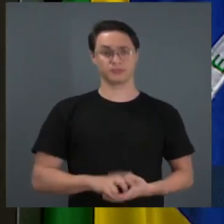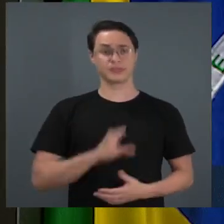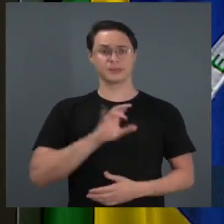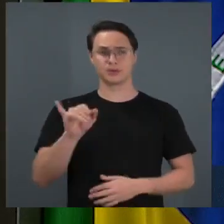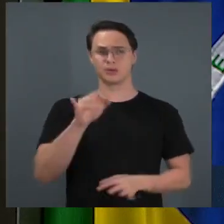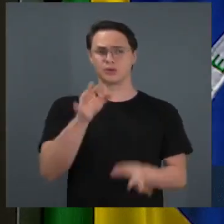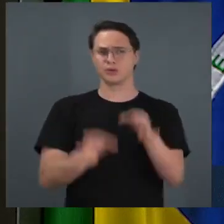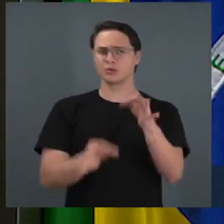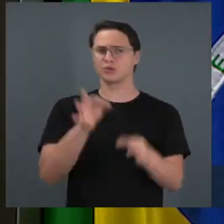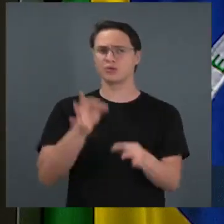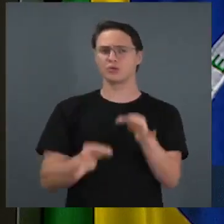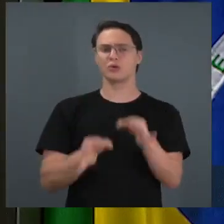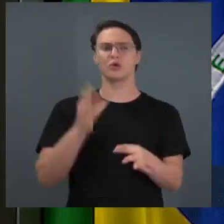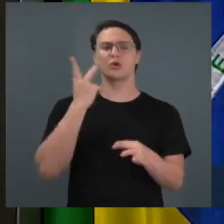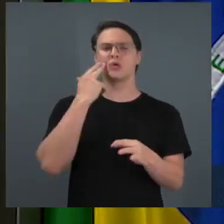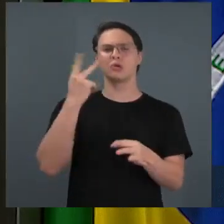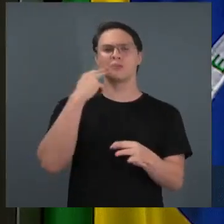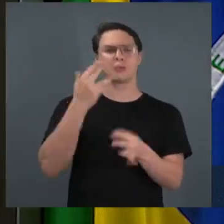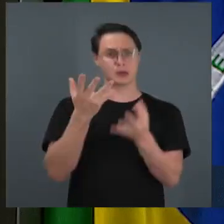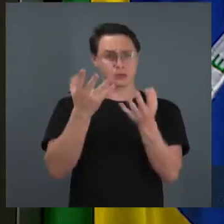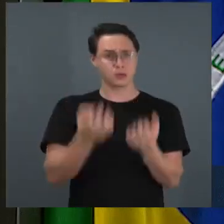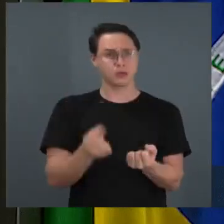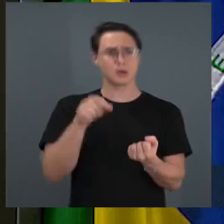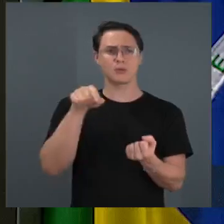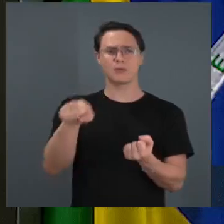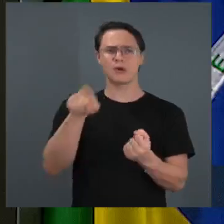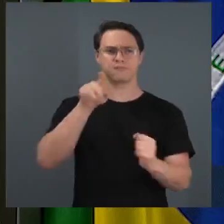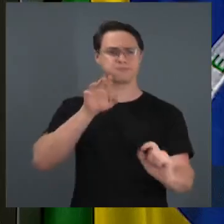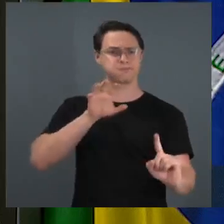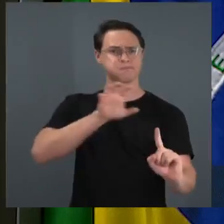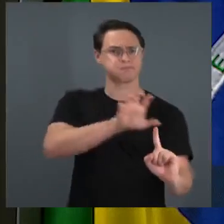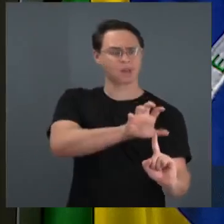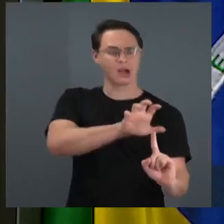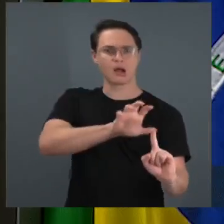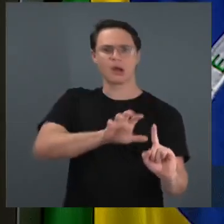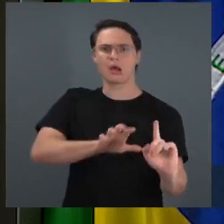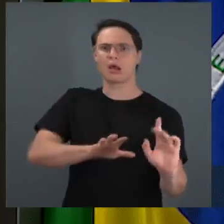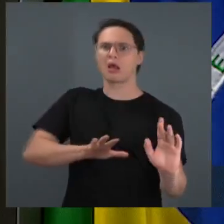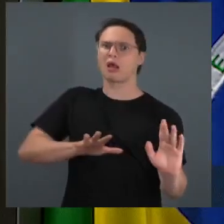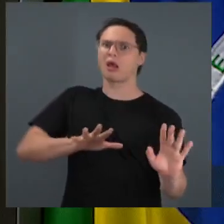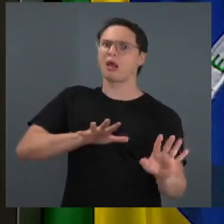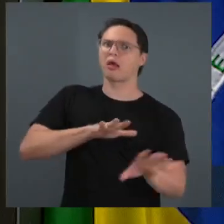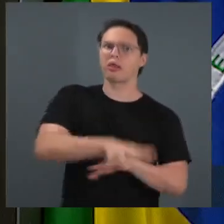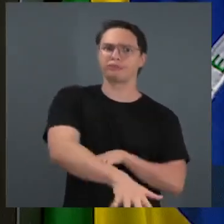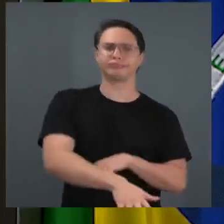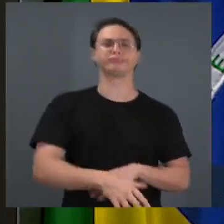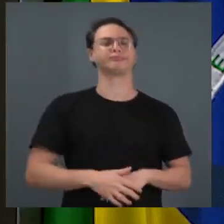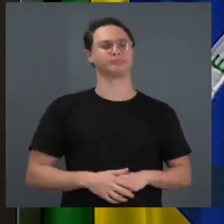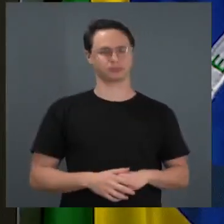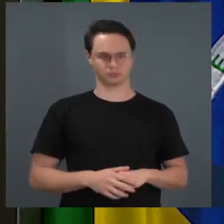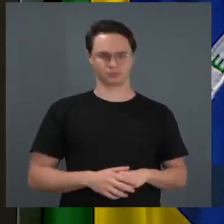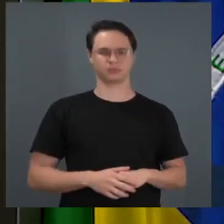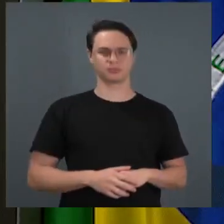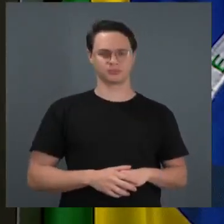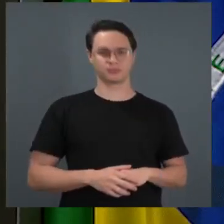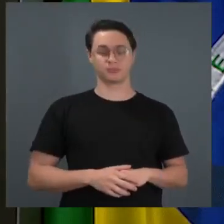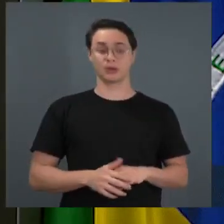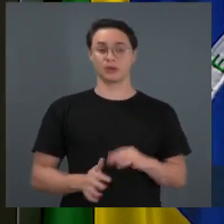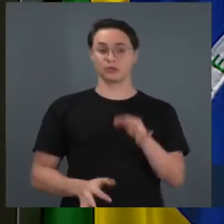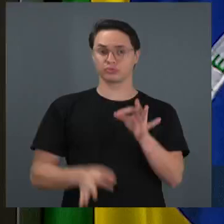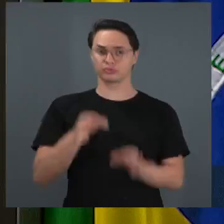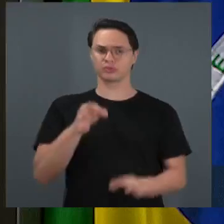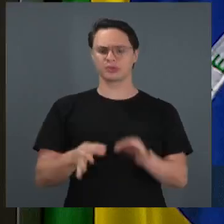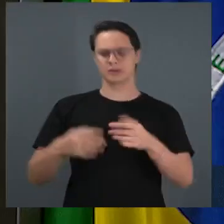Comum assumir esses casos, o impacto será devastador, diz o juiz. A Justiça